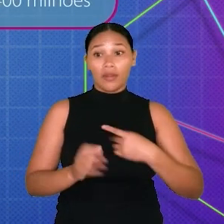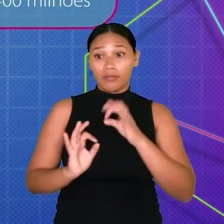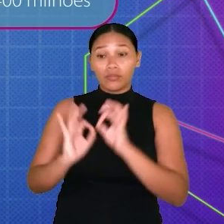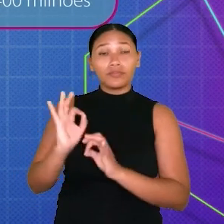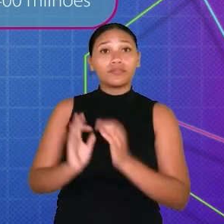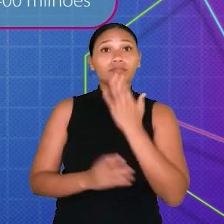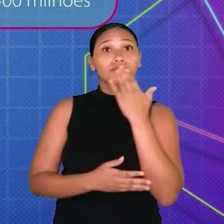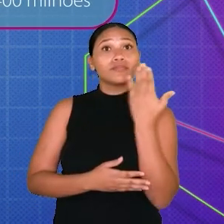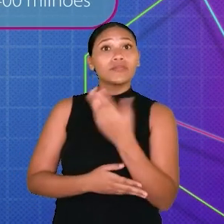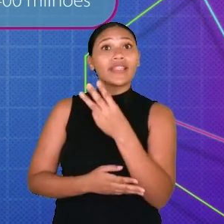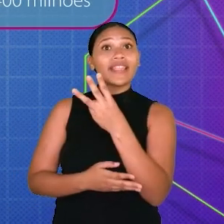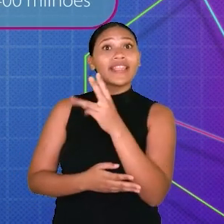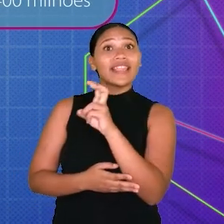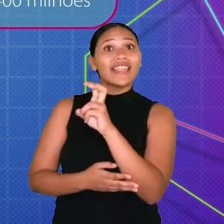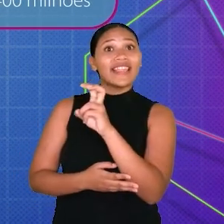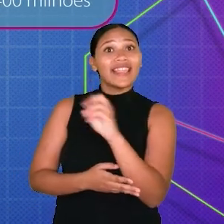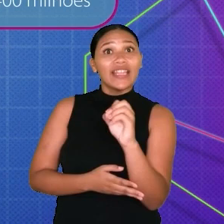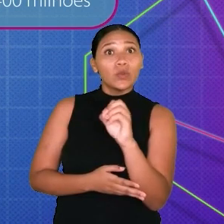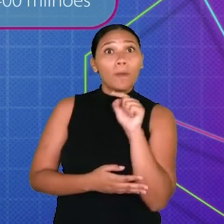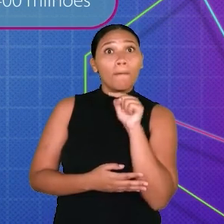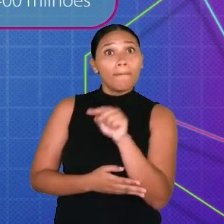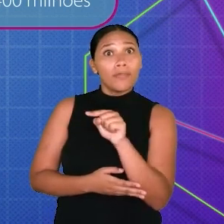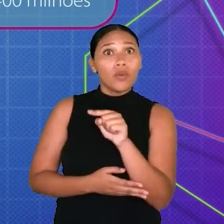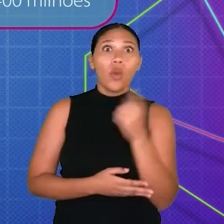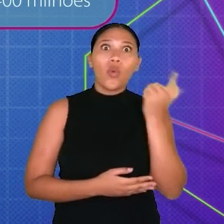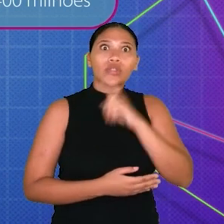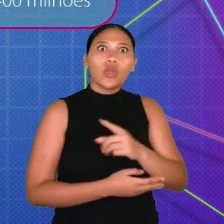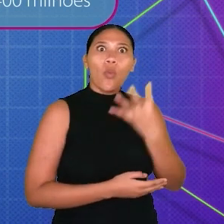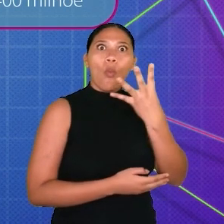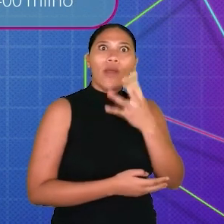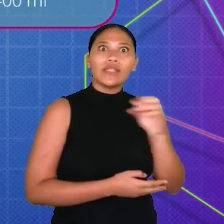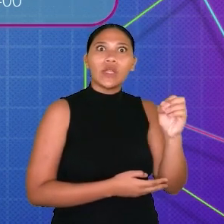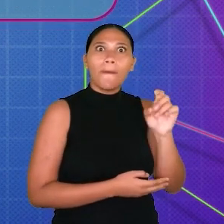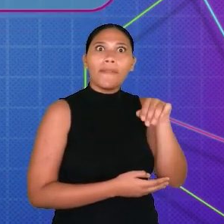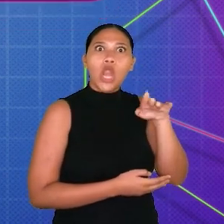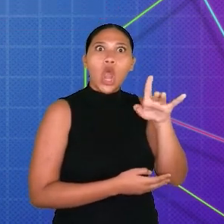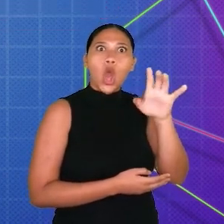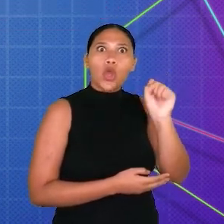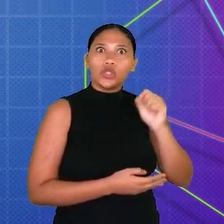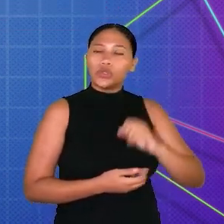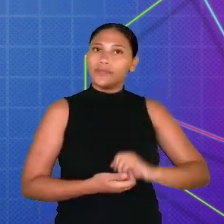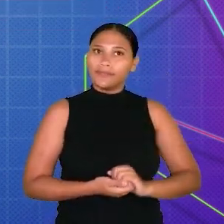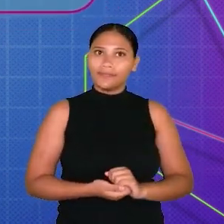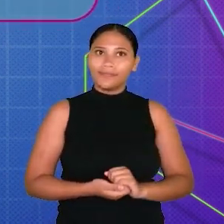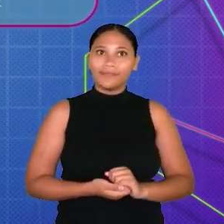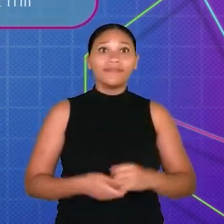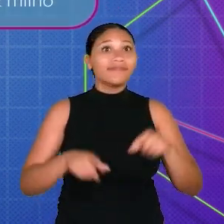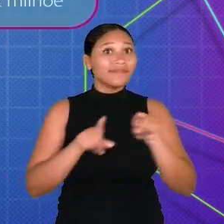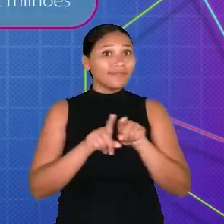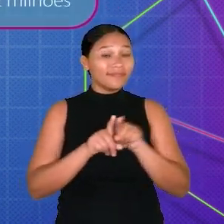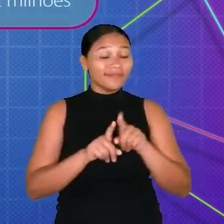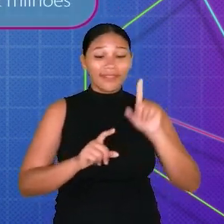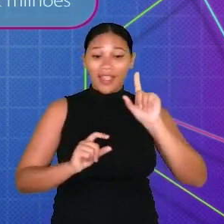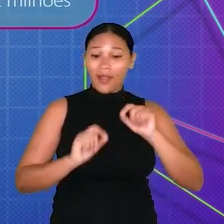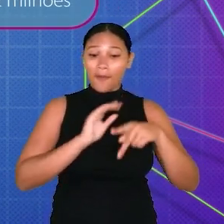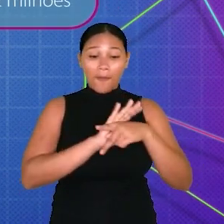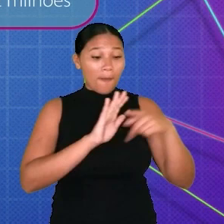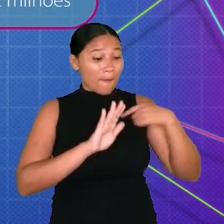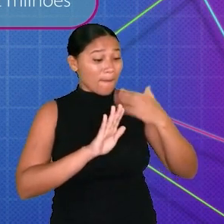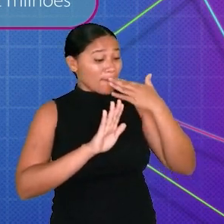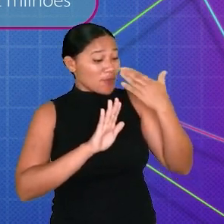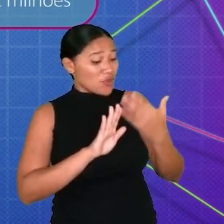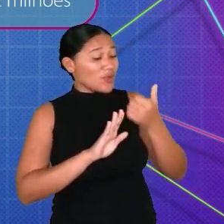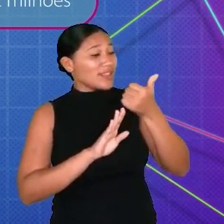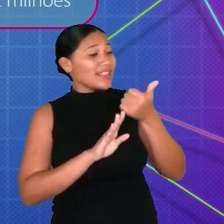produtora pediu apenas 500 mil e arrecadou 400 milhões em financiamento. O Yooka-Laylee, a produtora